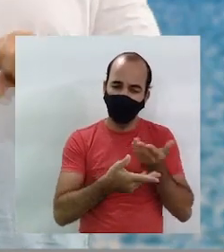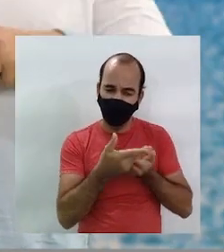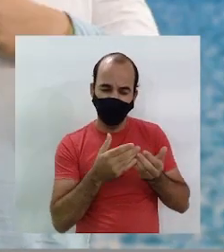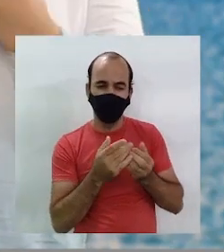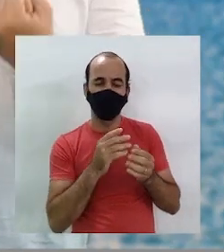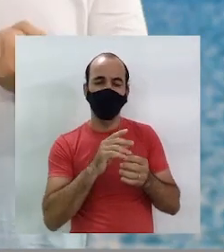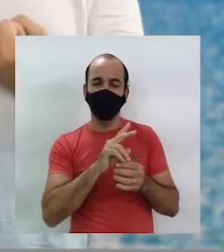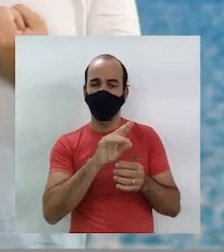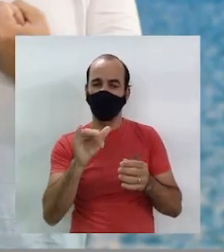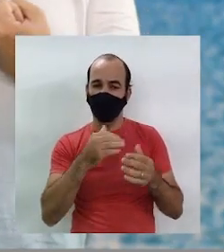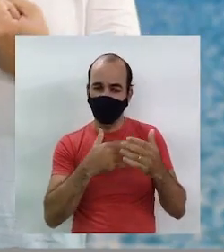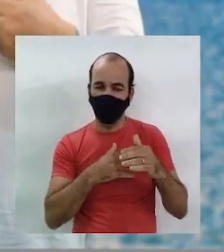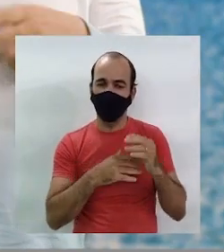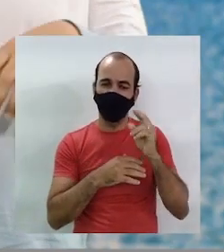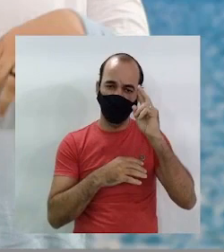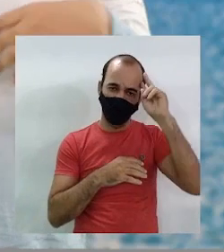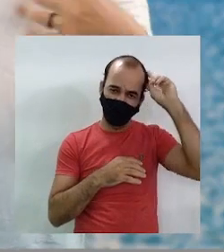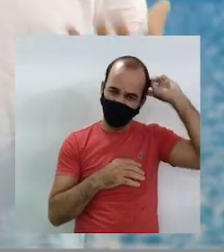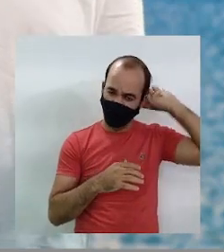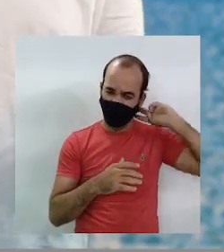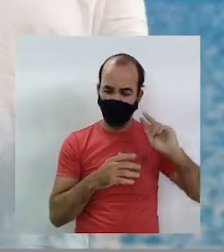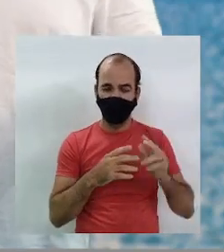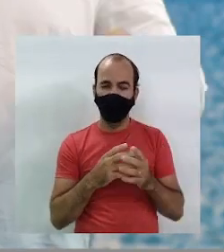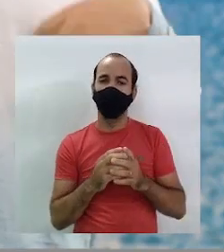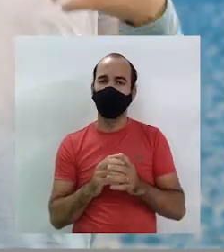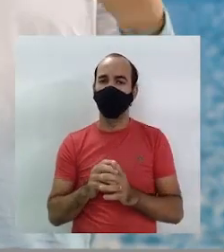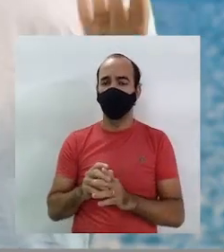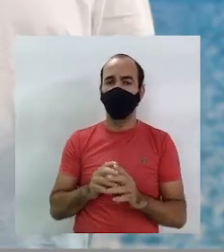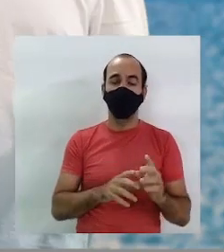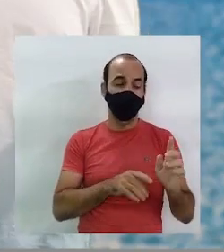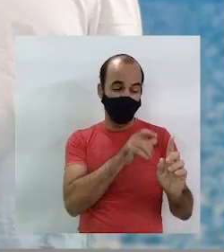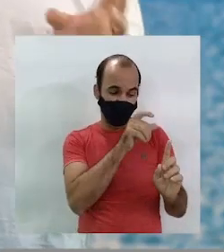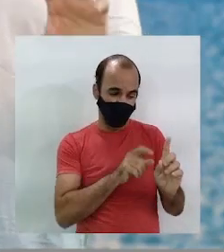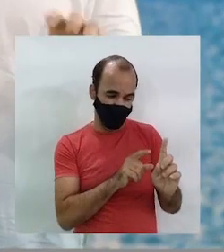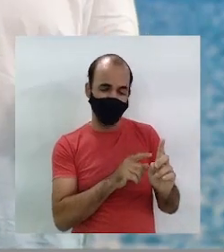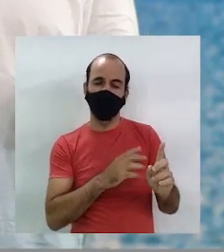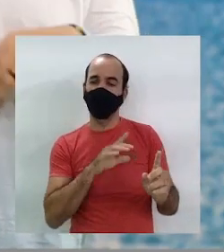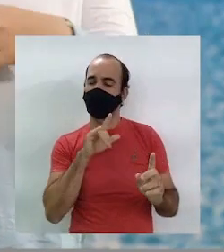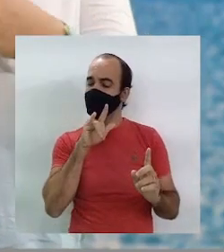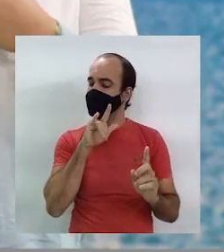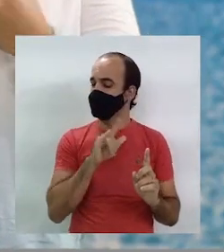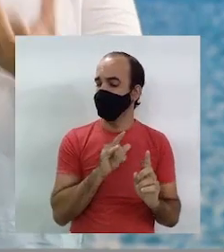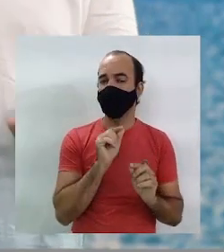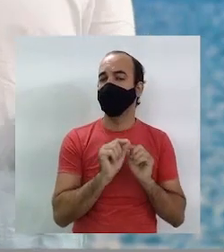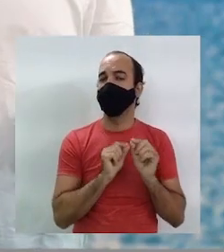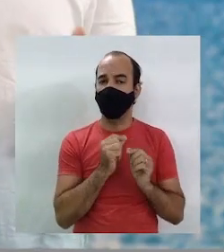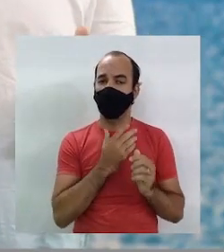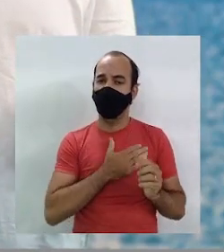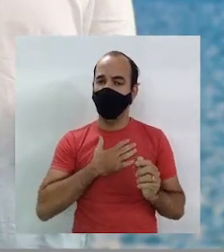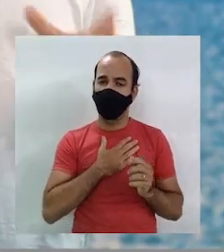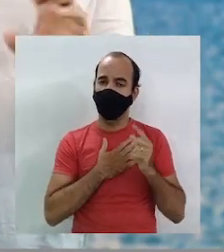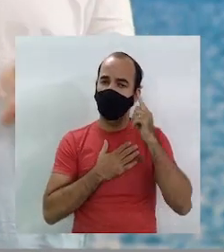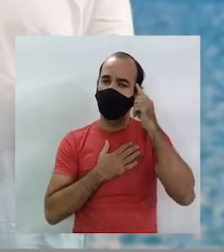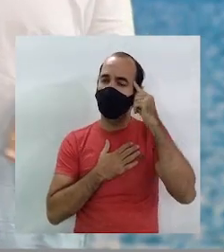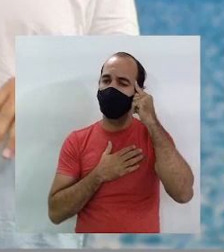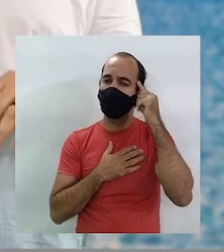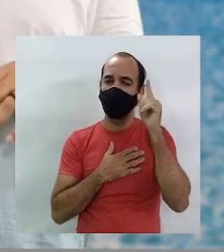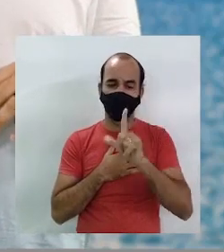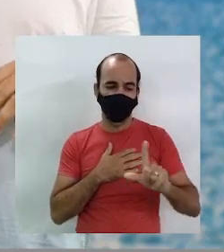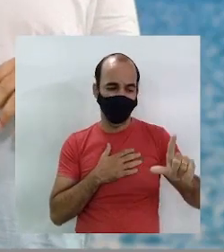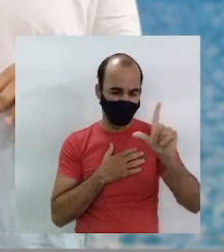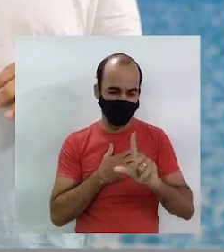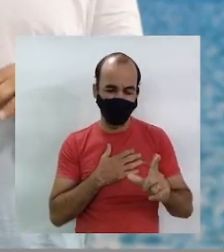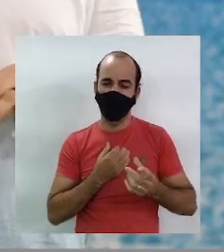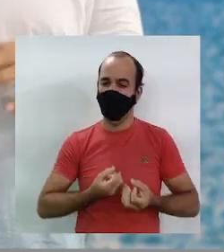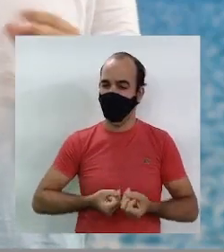já tinha o seu amor pela poesia, pela literatura, então ele era um bom entendedor da literatura e